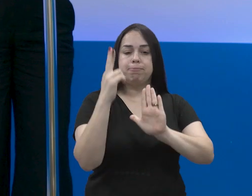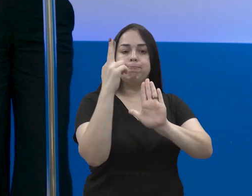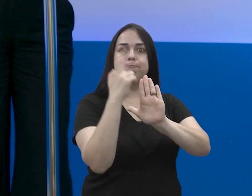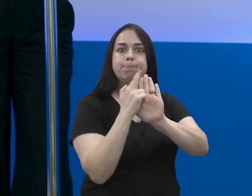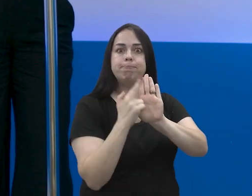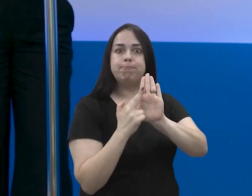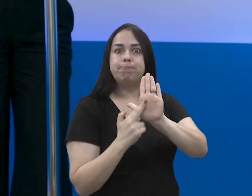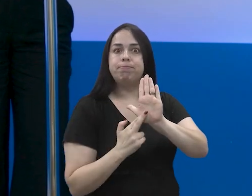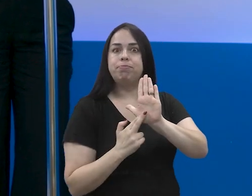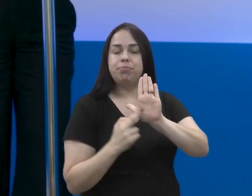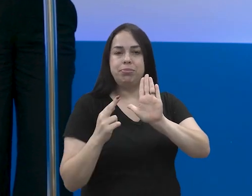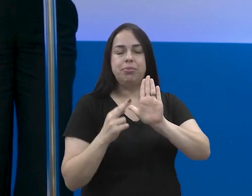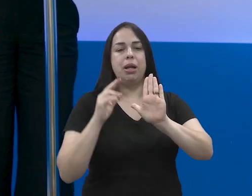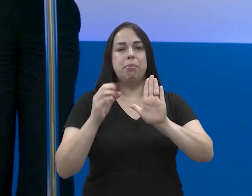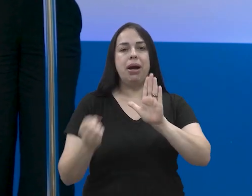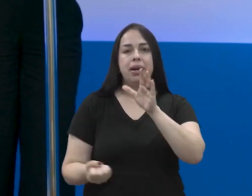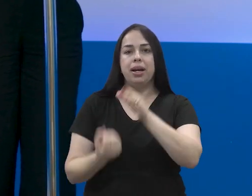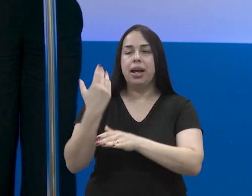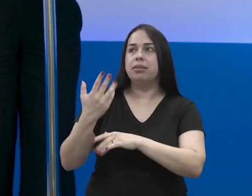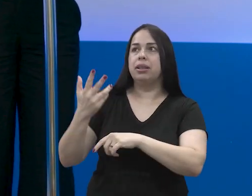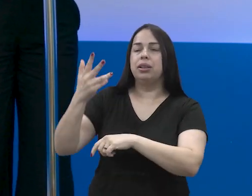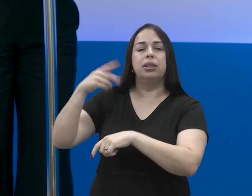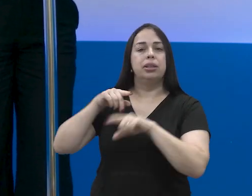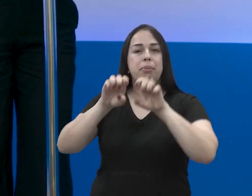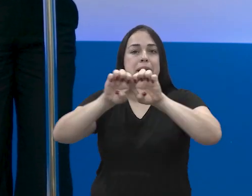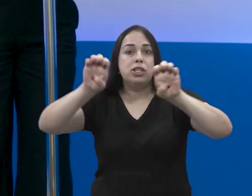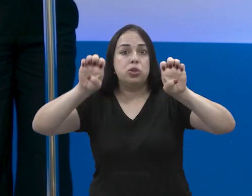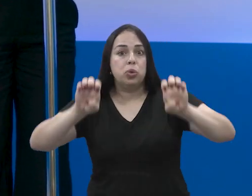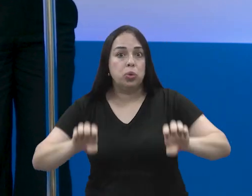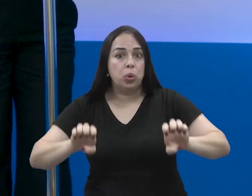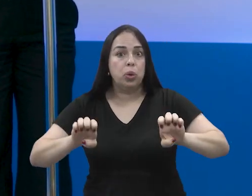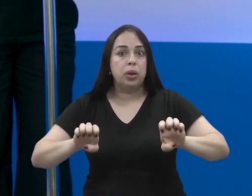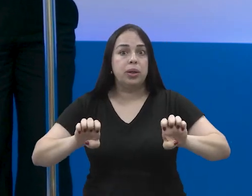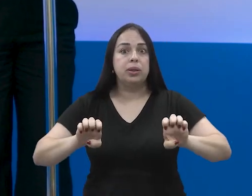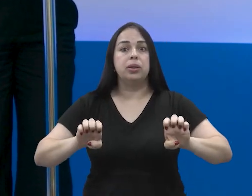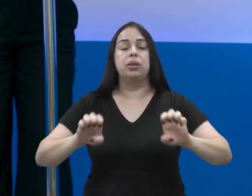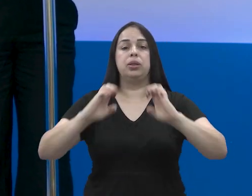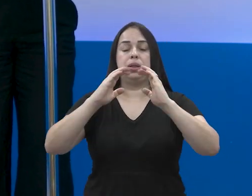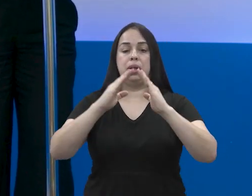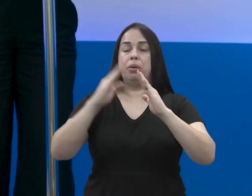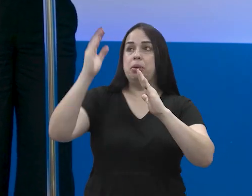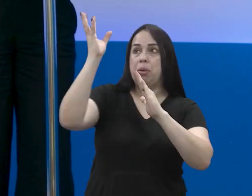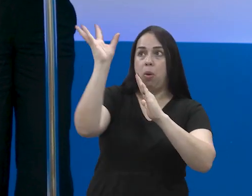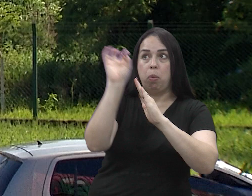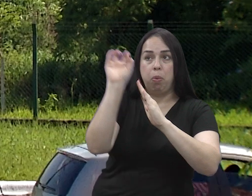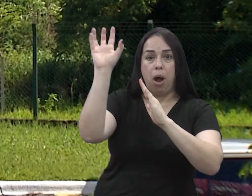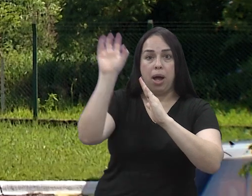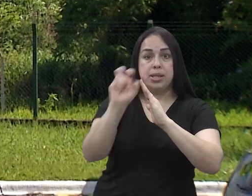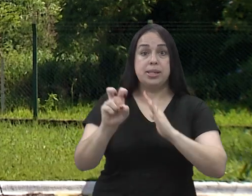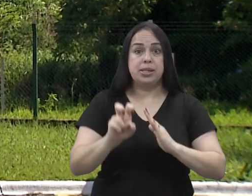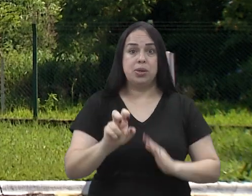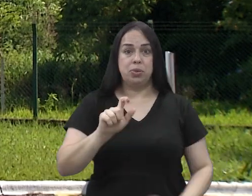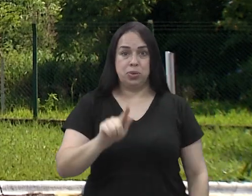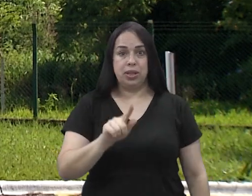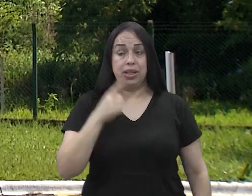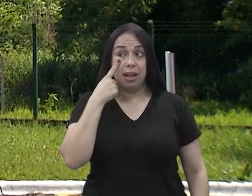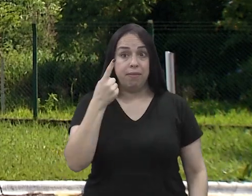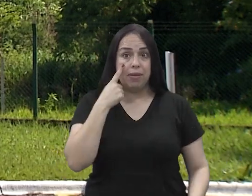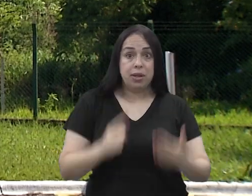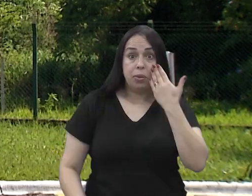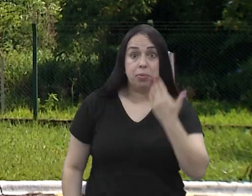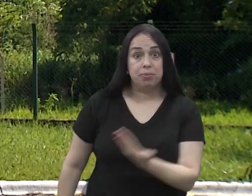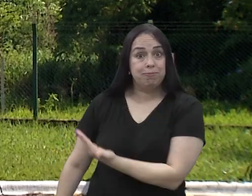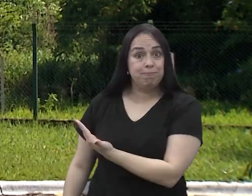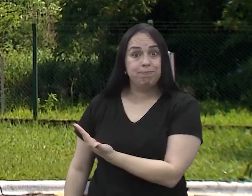e procedimentos para a instalação de infraestrutura de suporte para o 5G. Está vendo esse